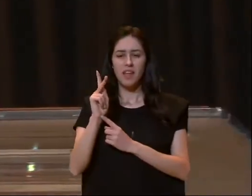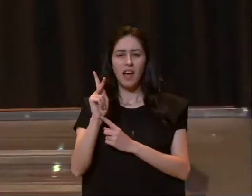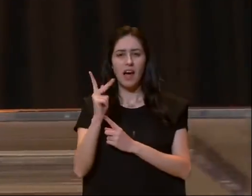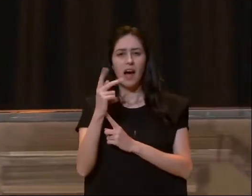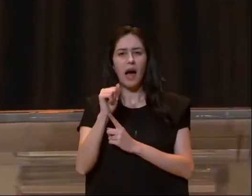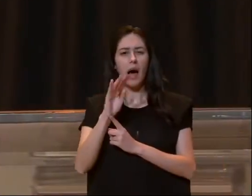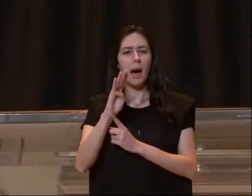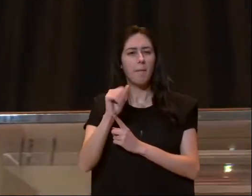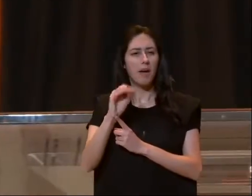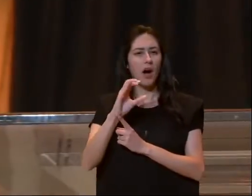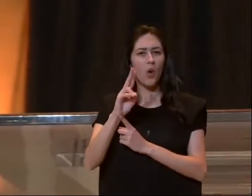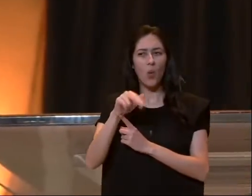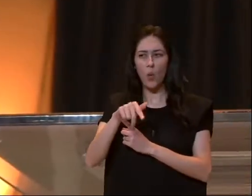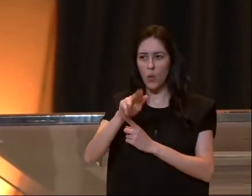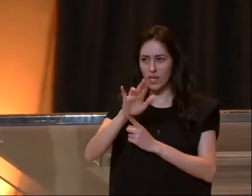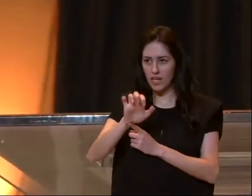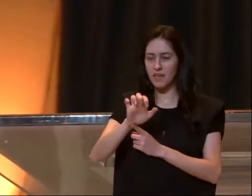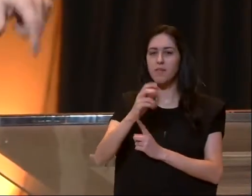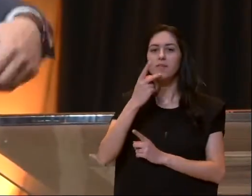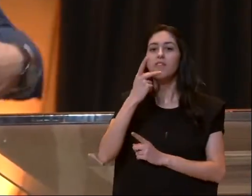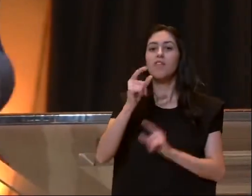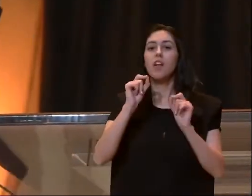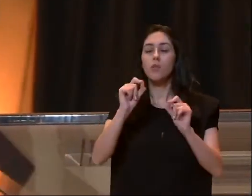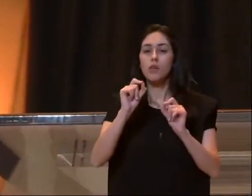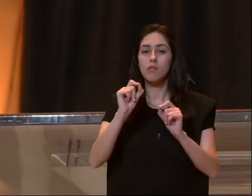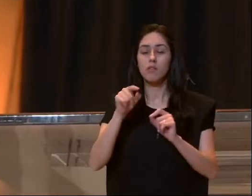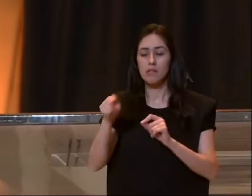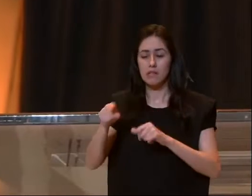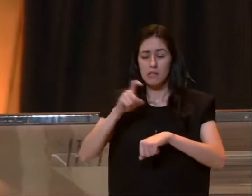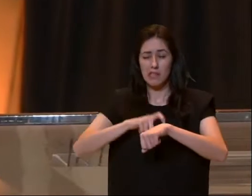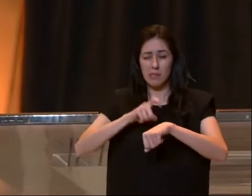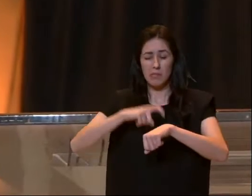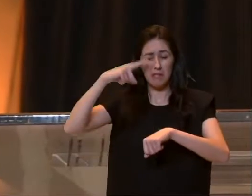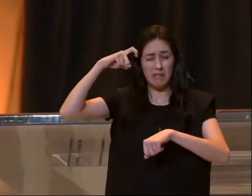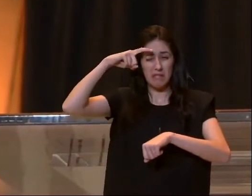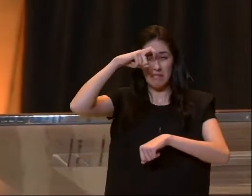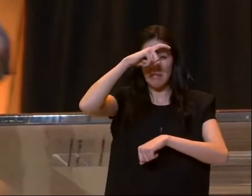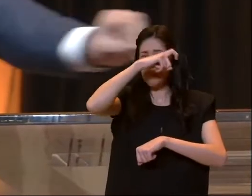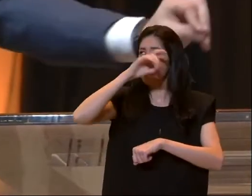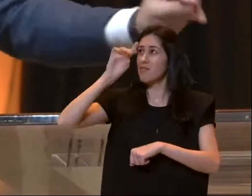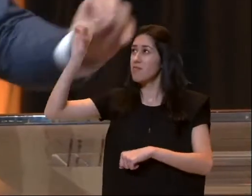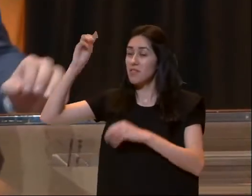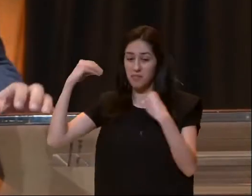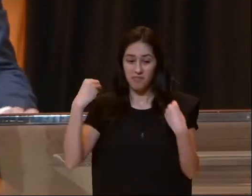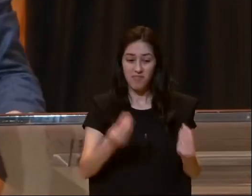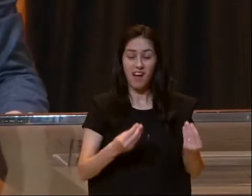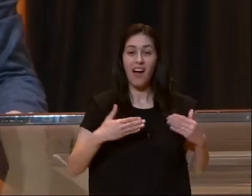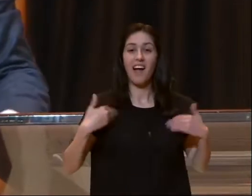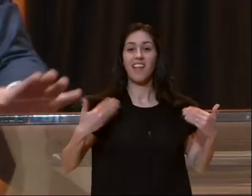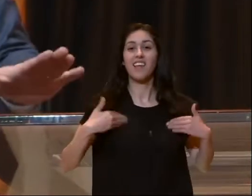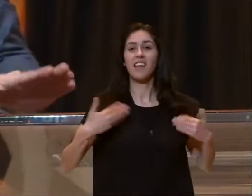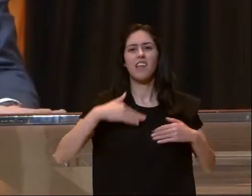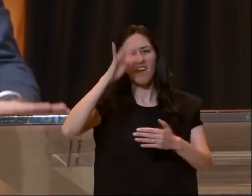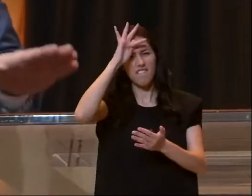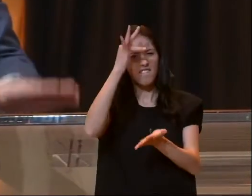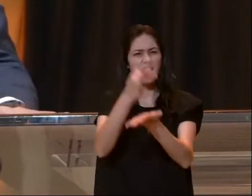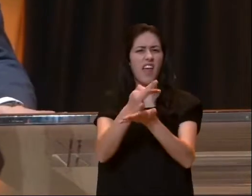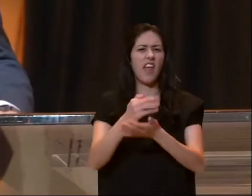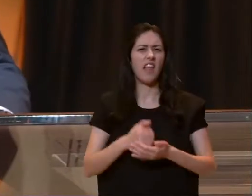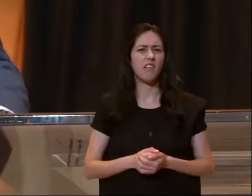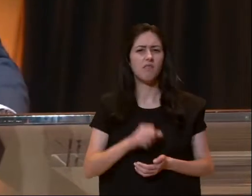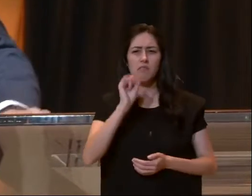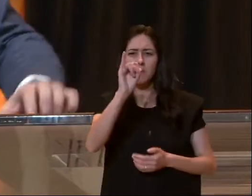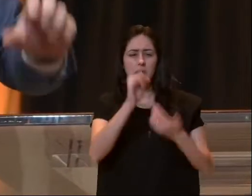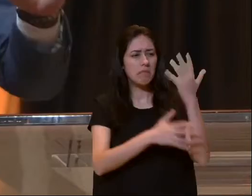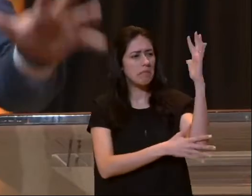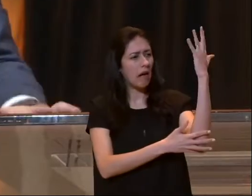situação complicada, o poder de Deus se revela a ele através de uma alegria, fruto da fé. Ainda que a figueira